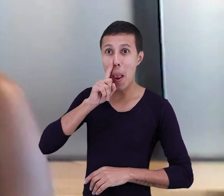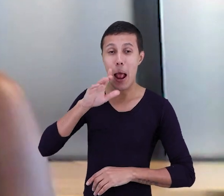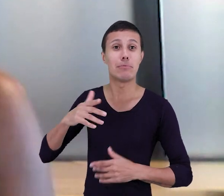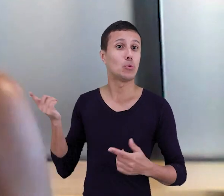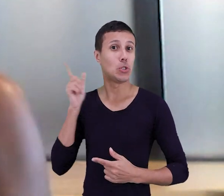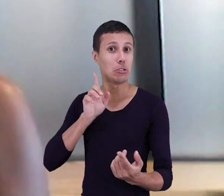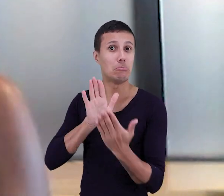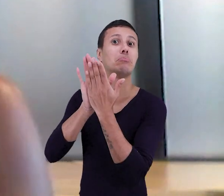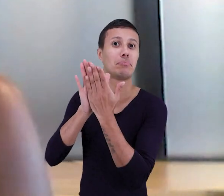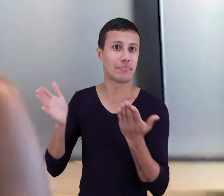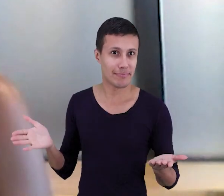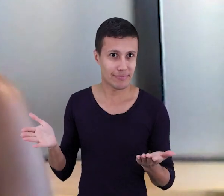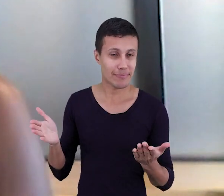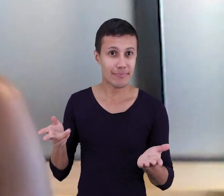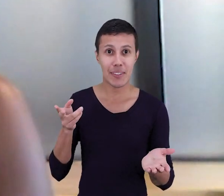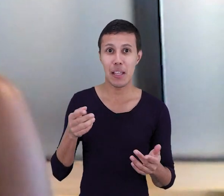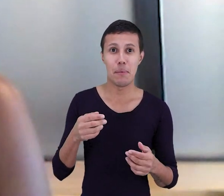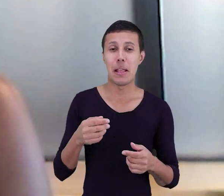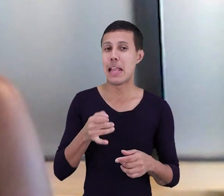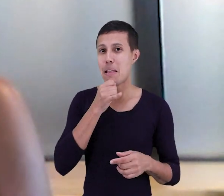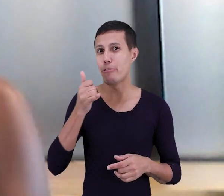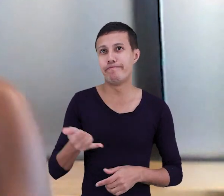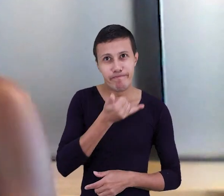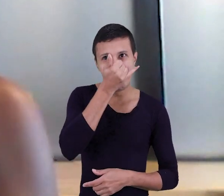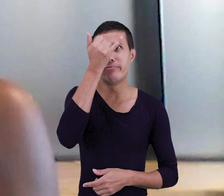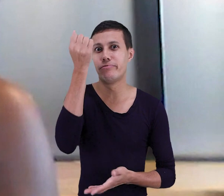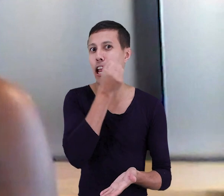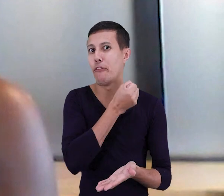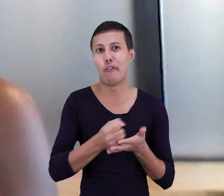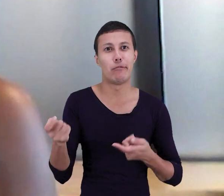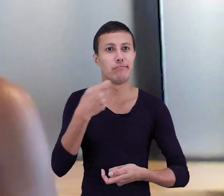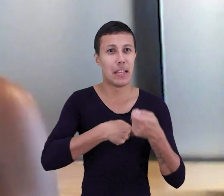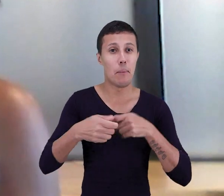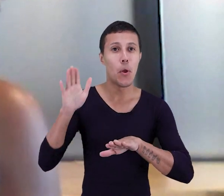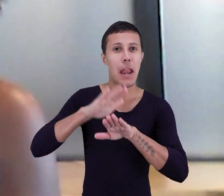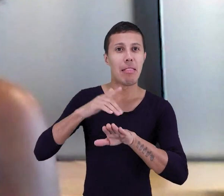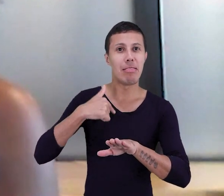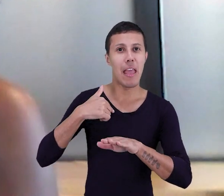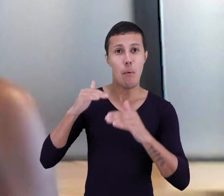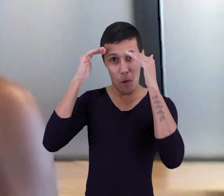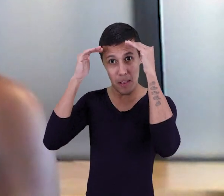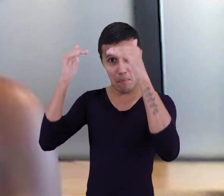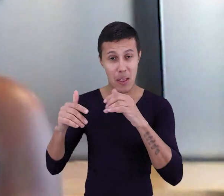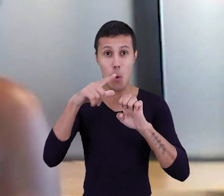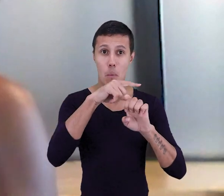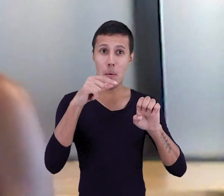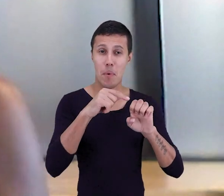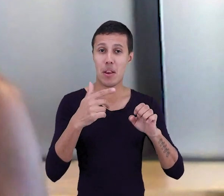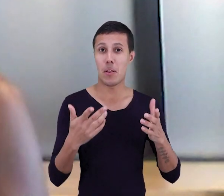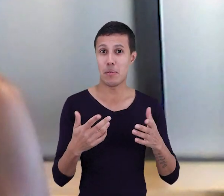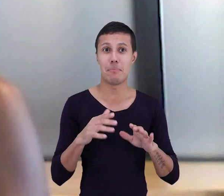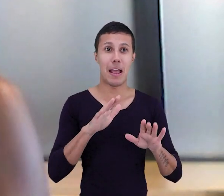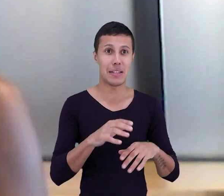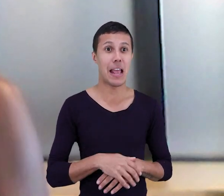acreditava. Então, mesmo que o negócio não tenha dado certo, existe uma respeitabilidade. Não se fala isso para o empreendedor. Porque essa pessoa